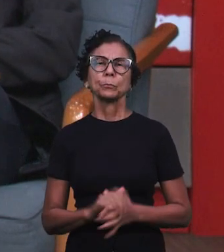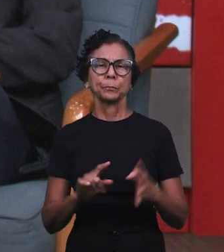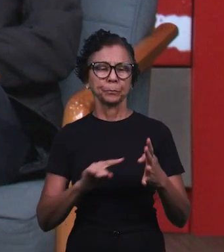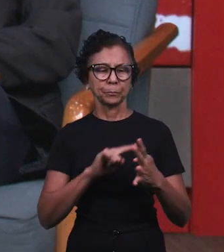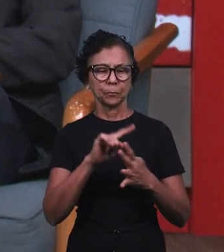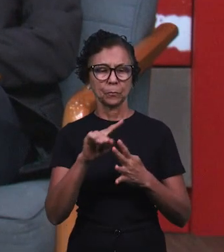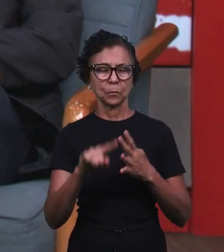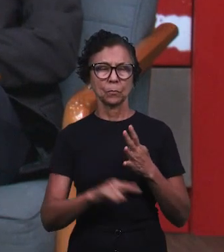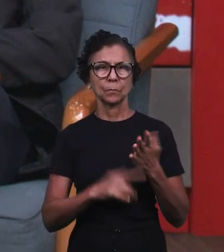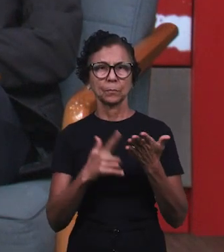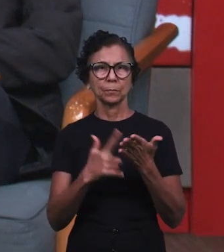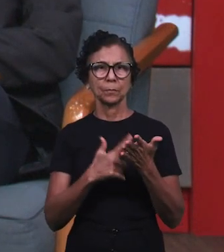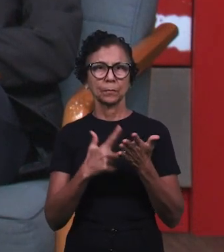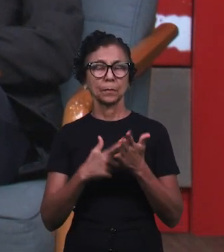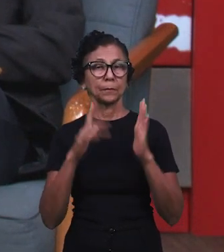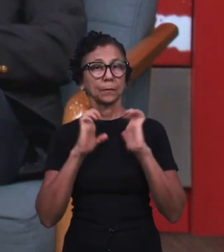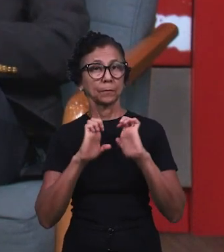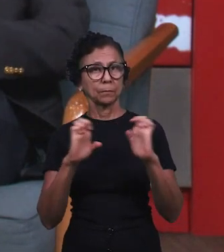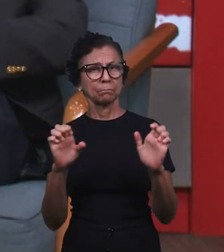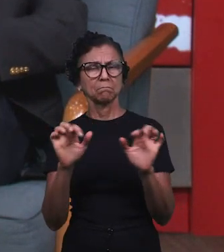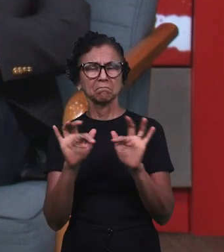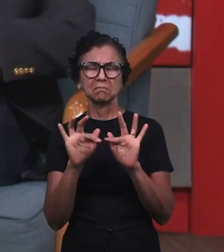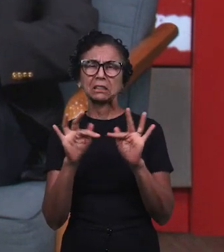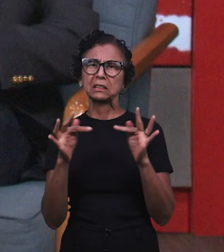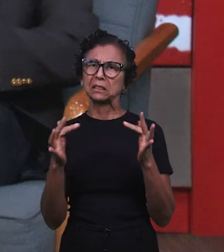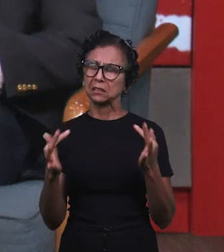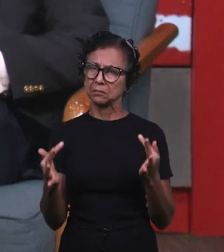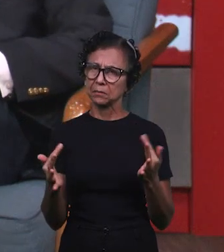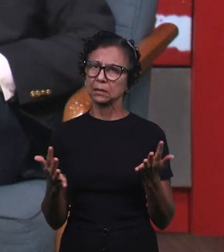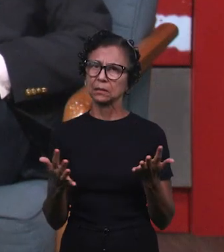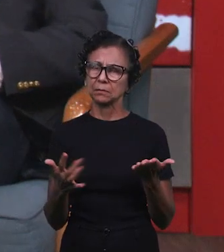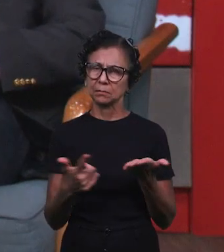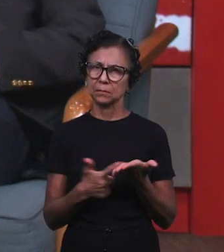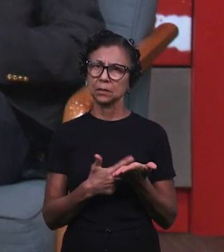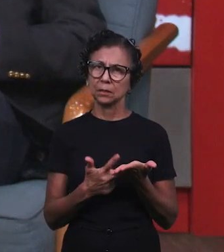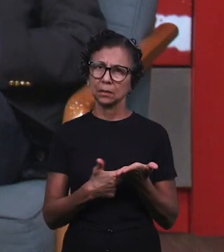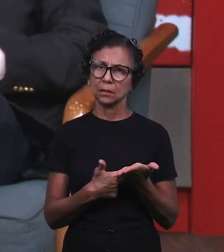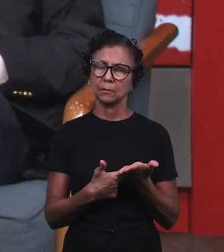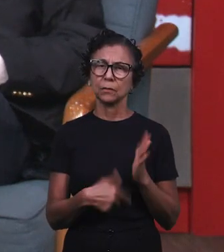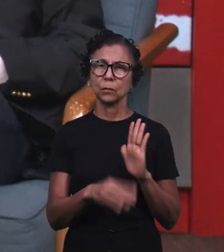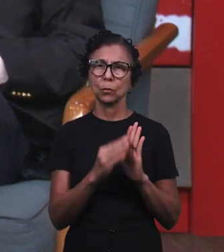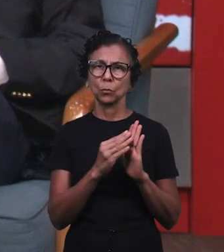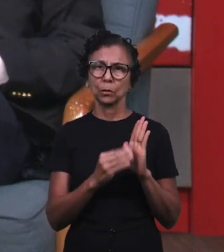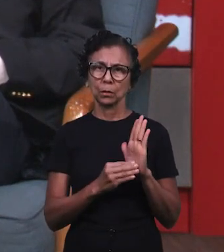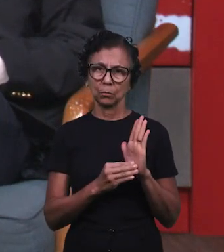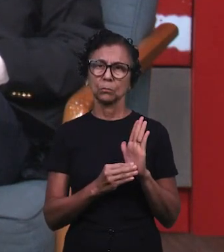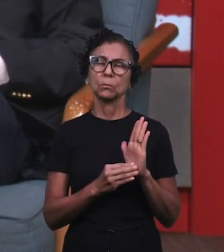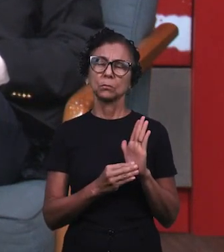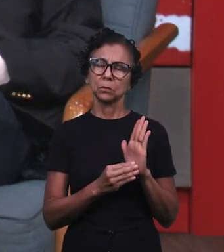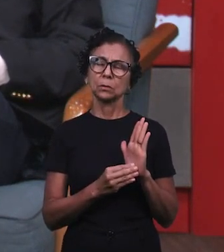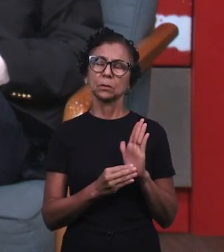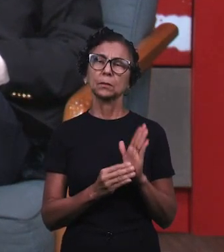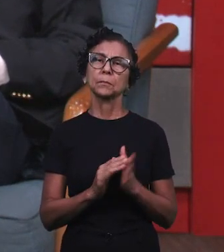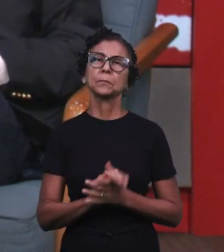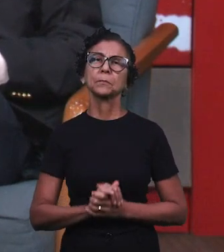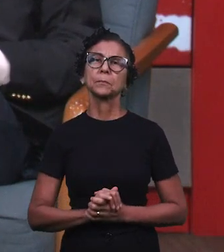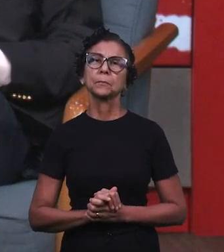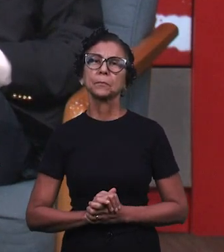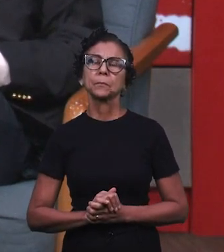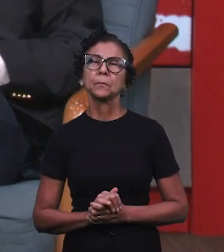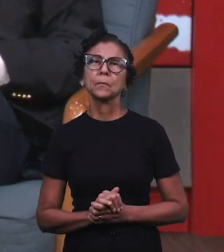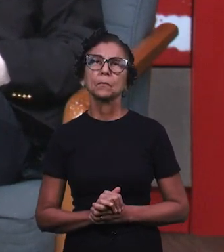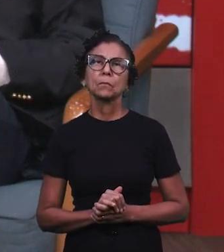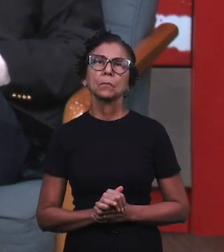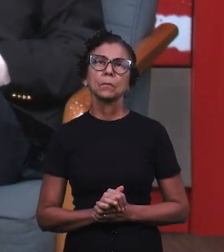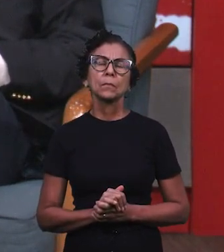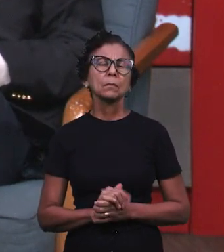4 evangelhos são muito simples. O conteúdo dos evangelhos